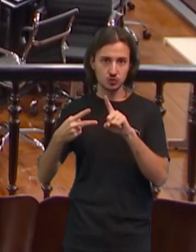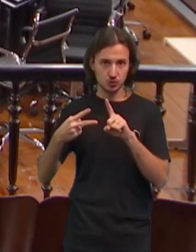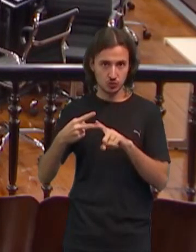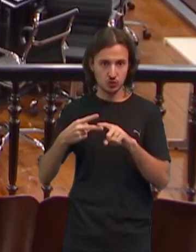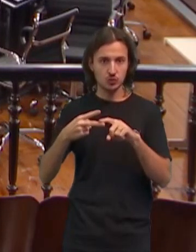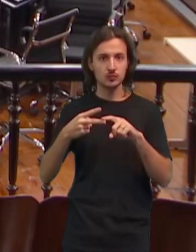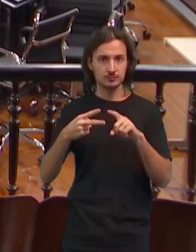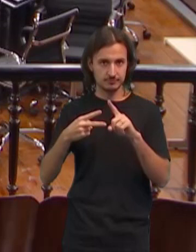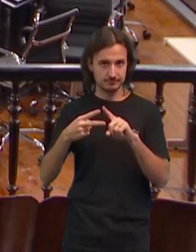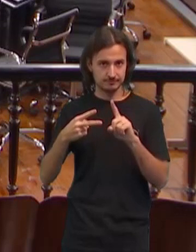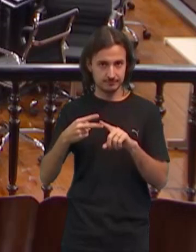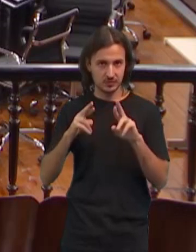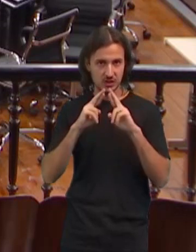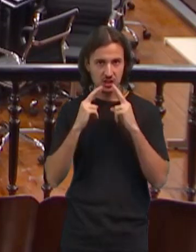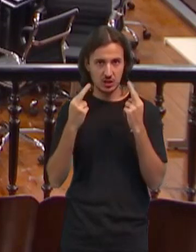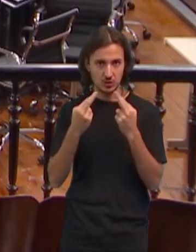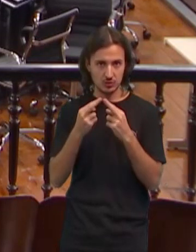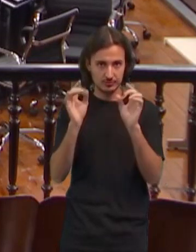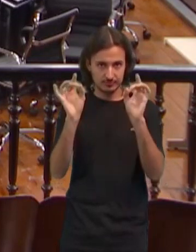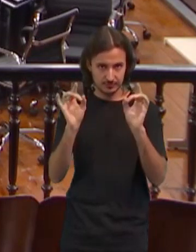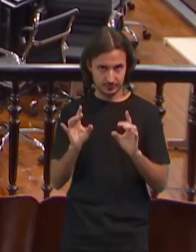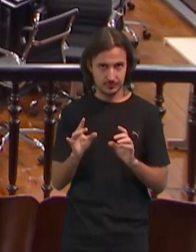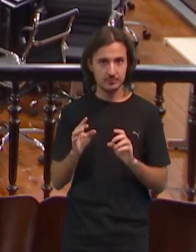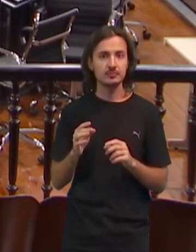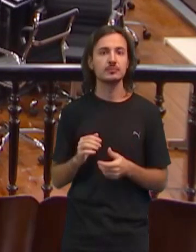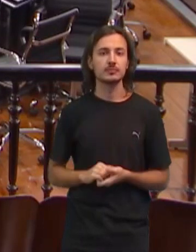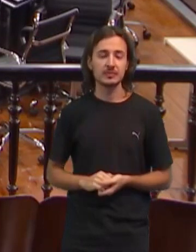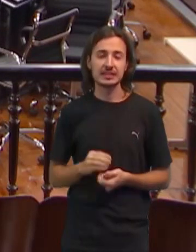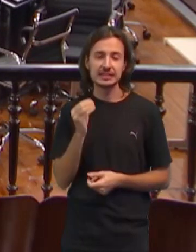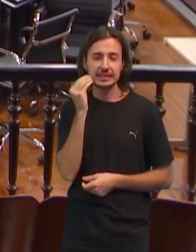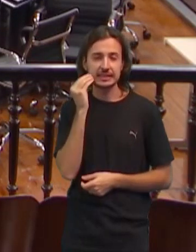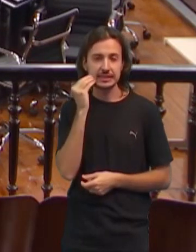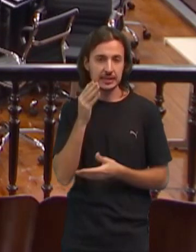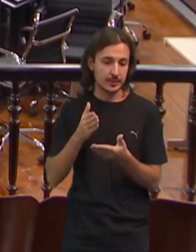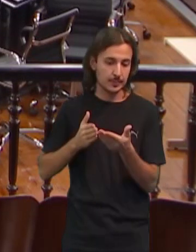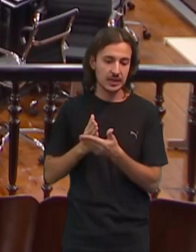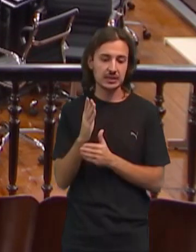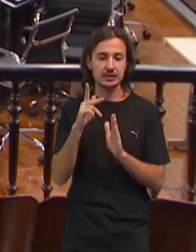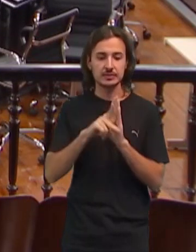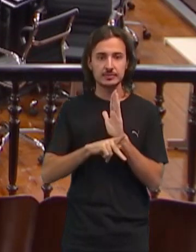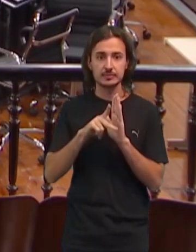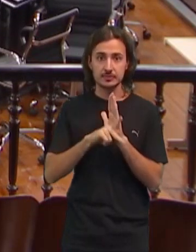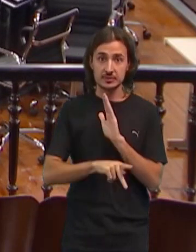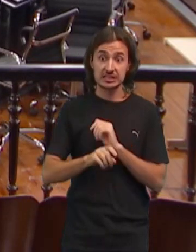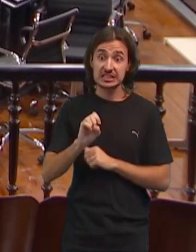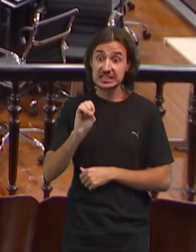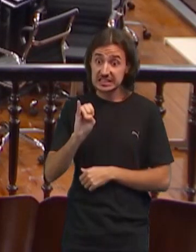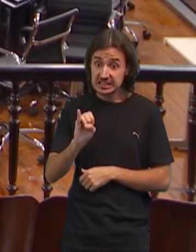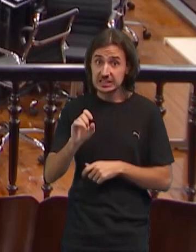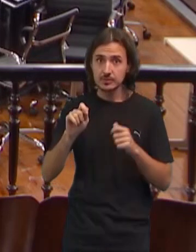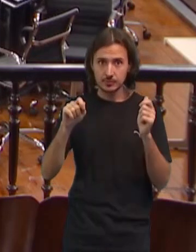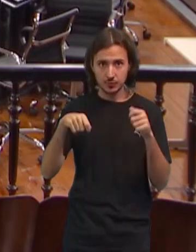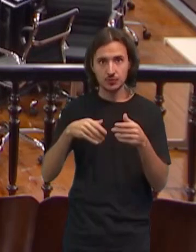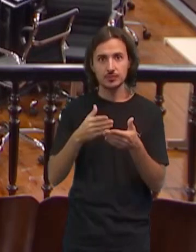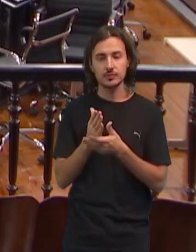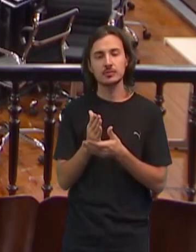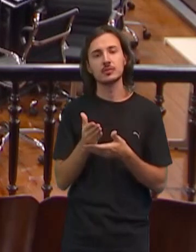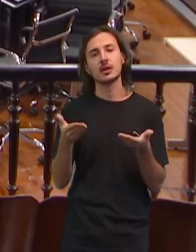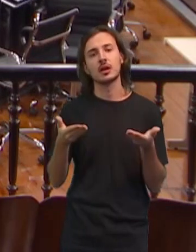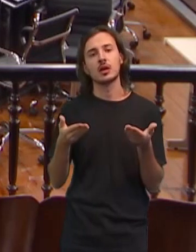audiências, reuniões extraordinárias, para que a gente possa aprovar essa matéria, se assim ela estiver em condições de votação. Estamos